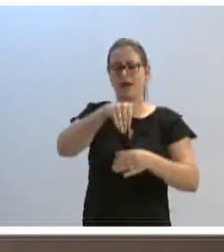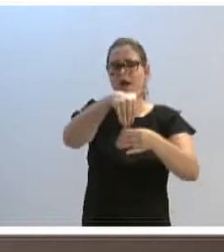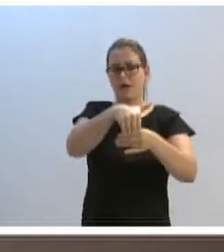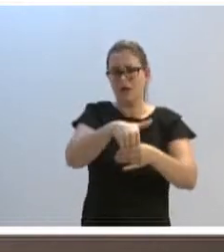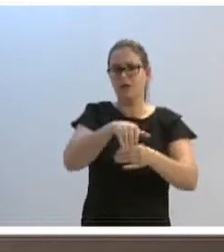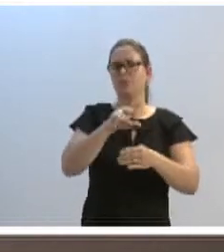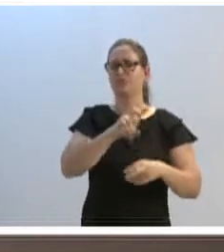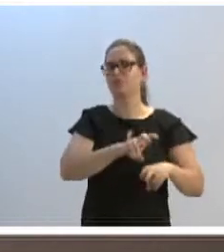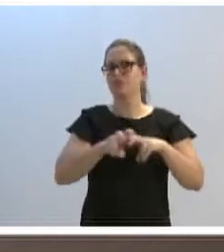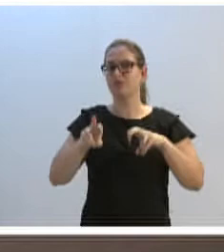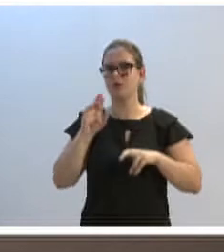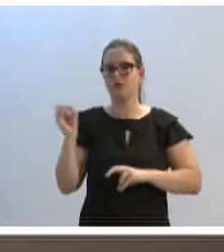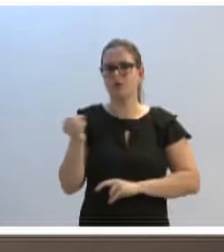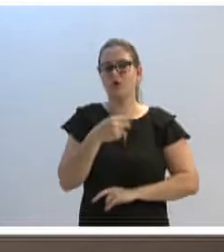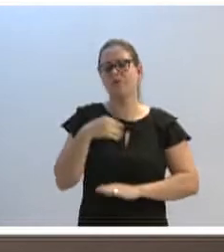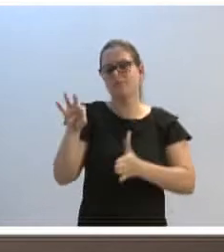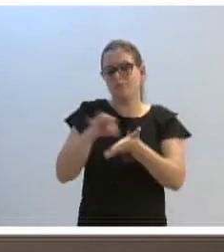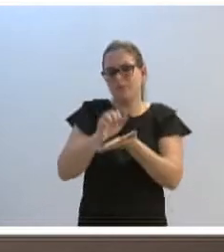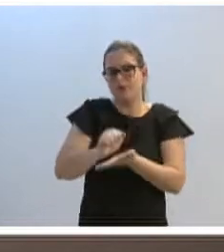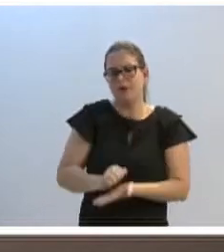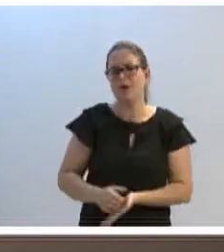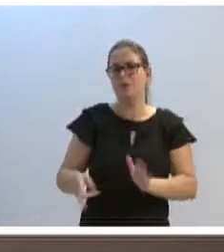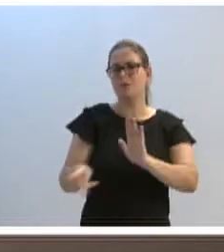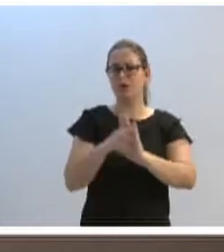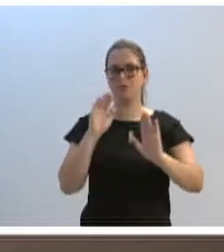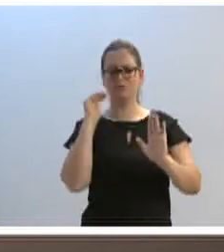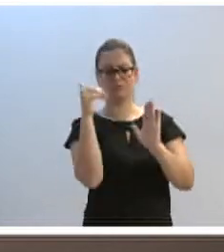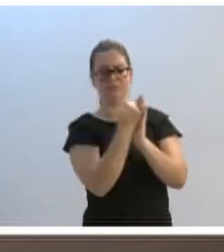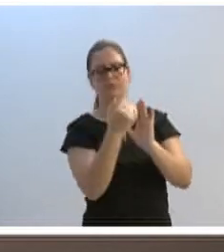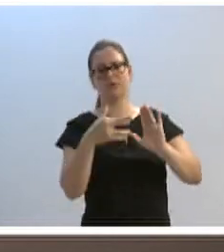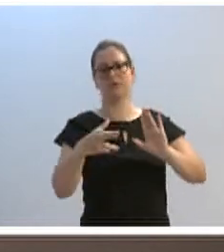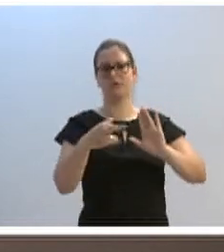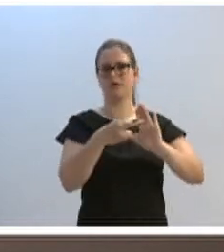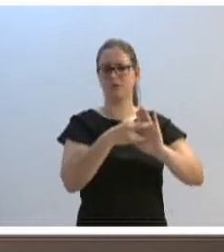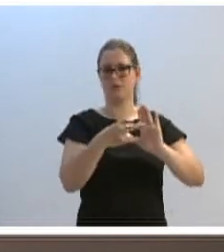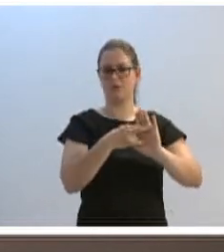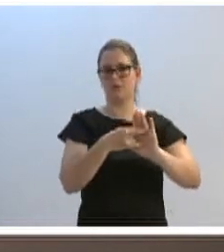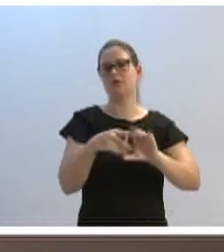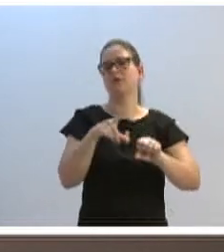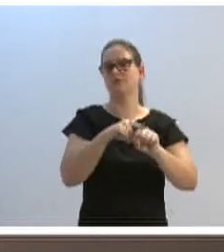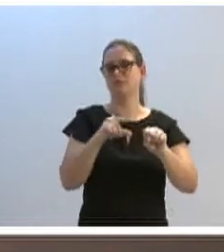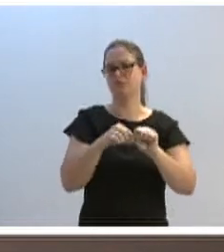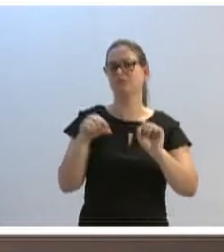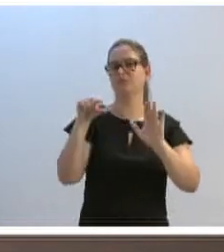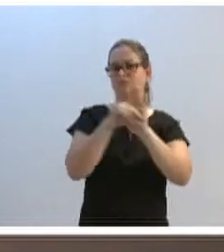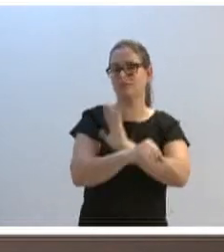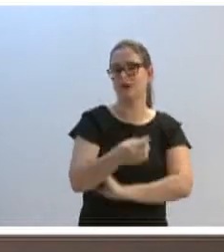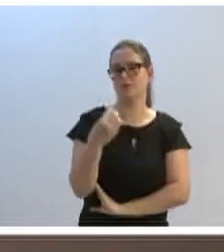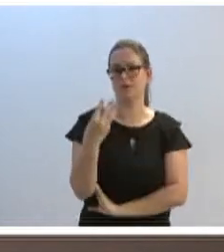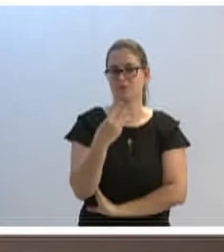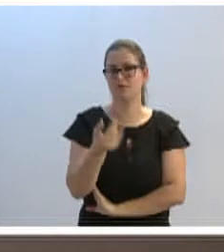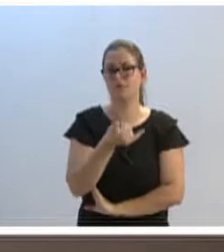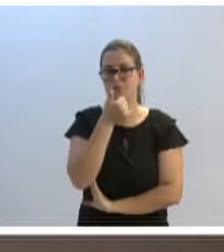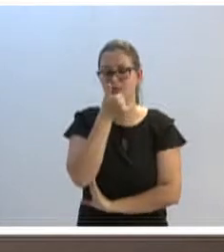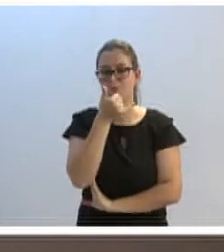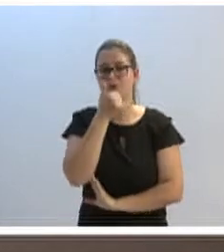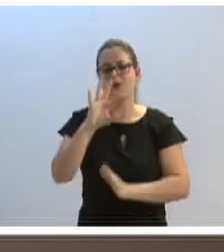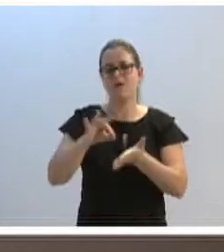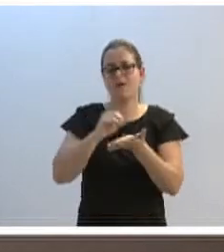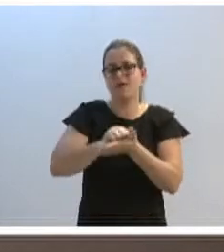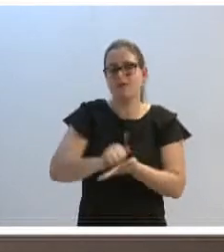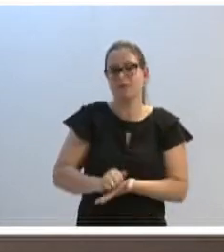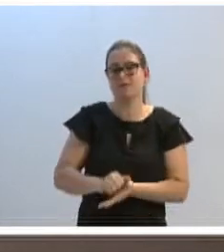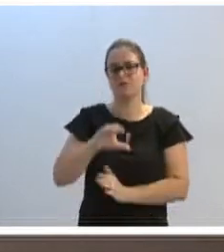diretora com registro de candidaturas, conforme o regimento interno, artigo 16, inciso 3º. Parágrafo 3º, desculpa. As inscrições